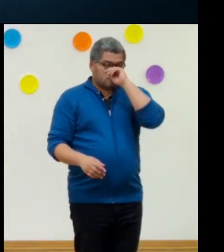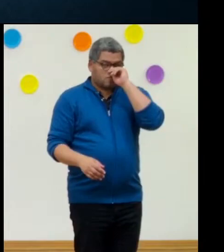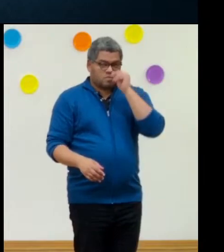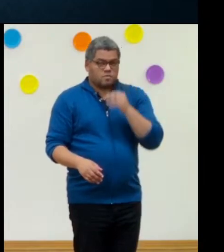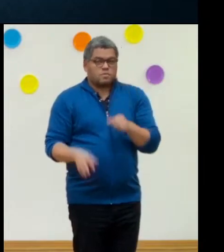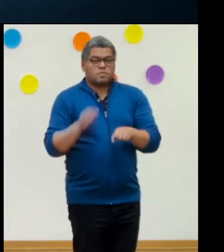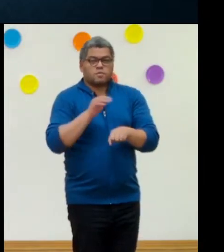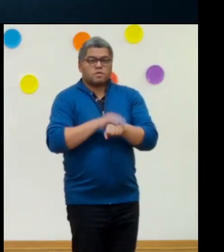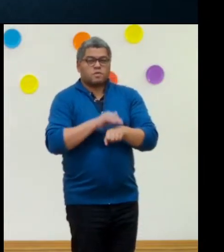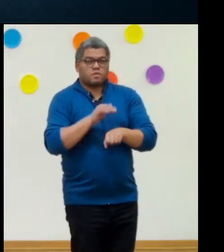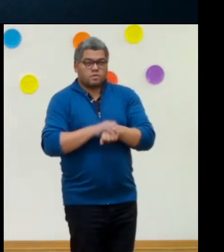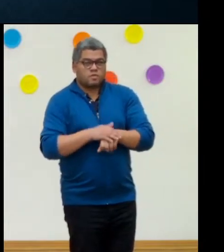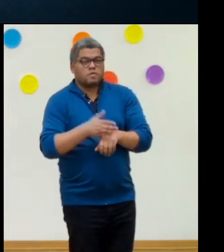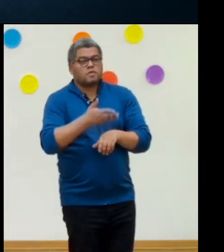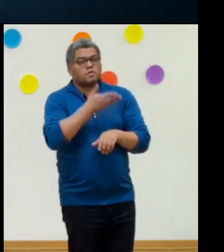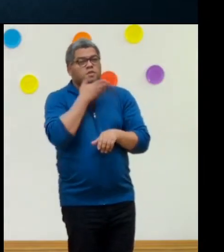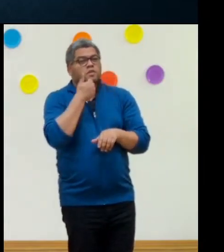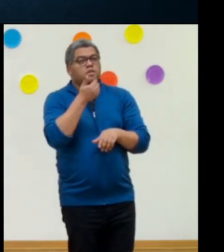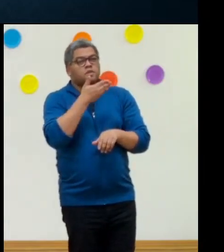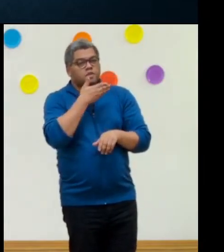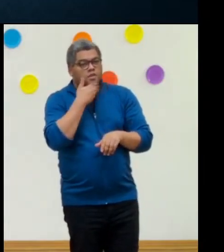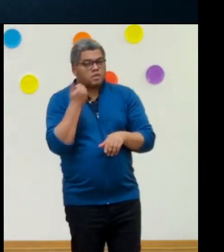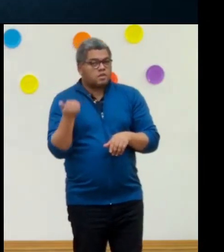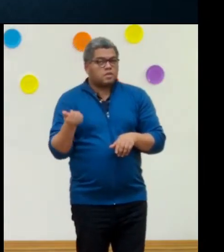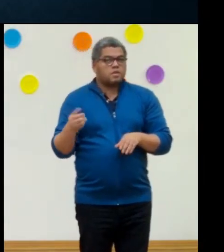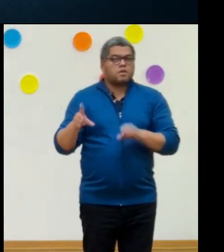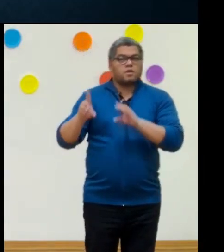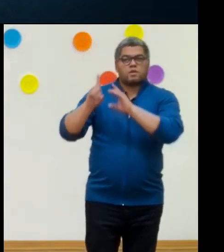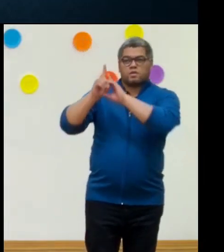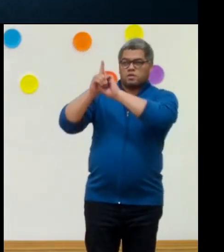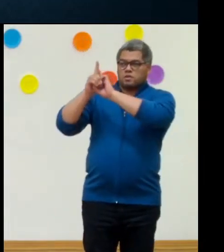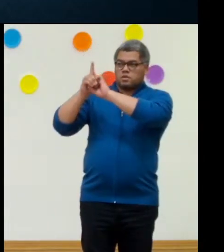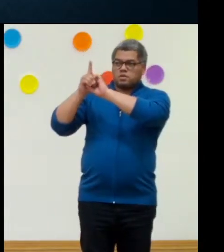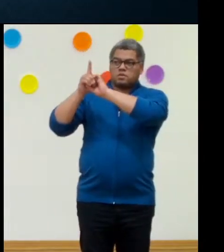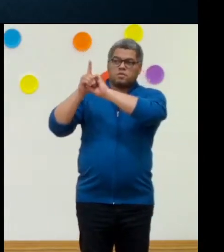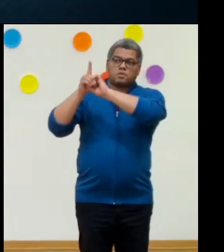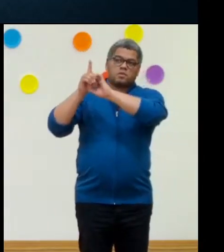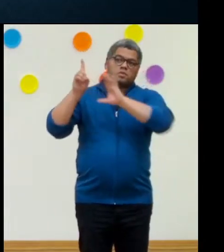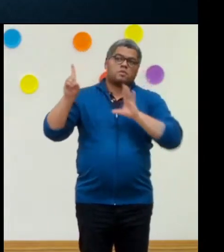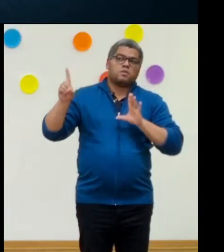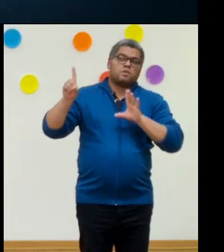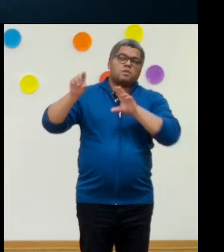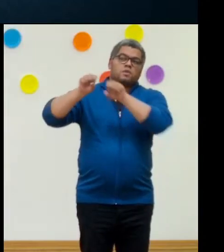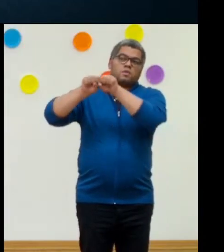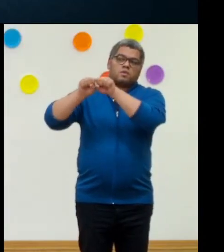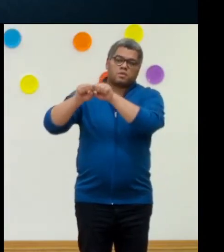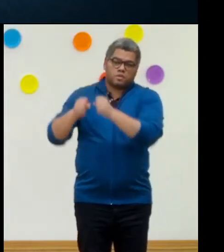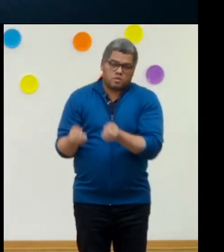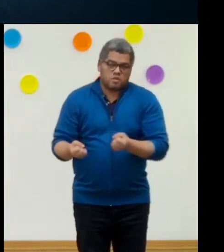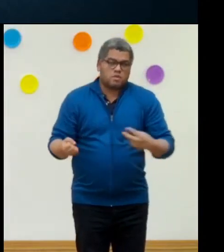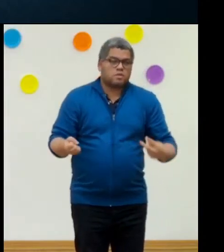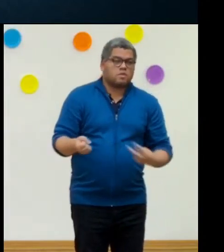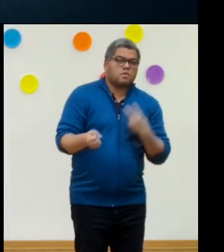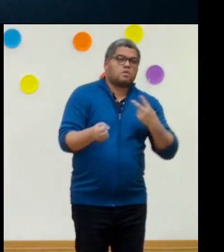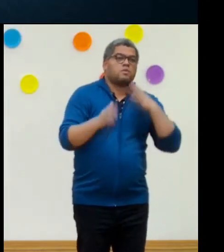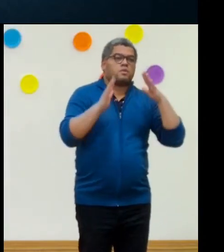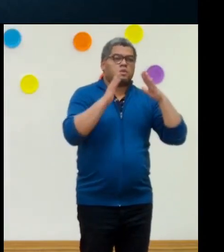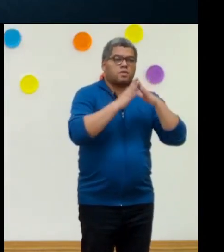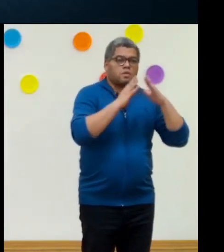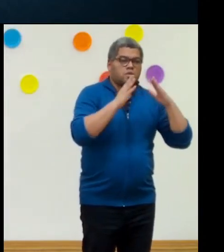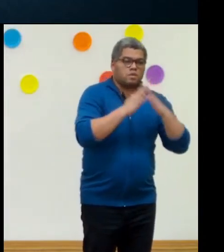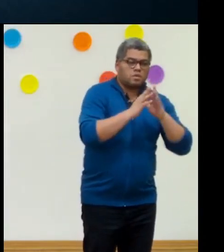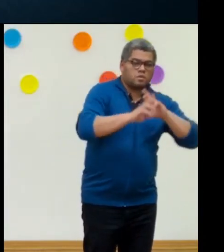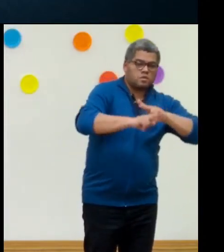Estão facilitando a não comunhão com Deus, estão valorizando a destruição do lar, estão valorizando